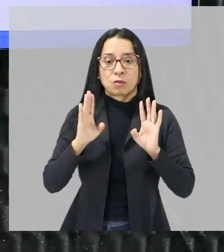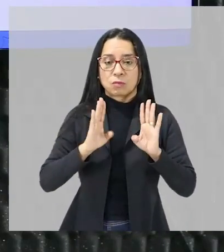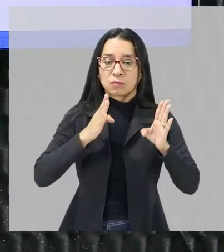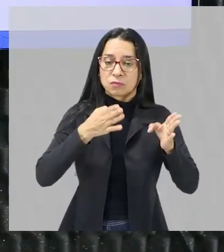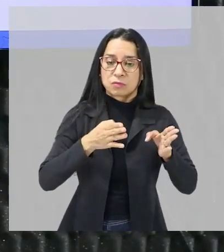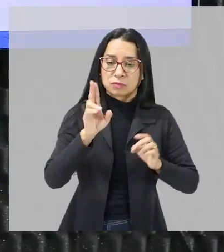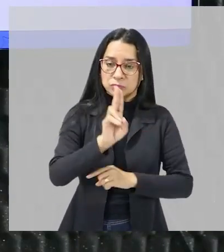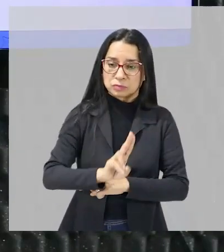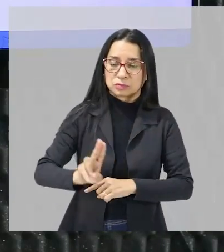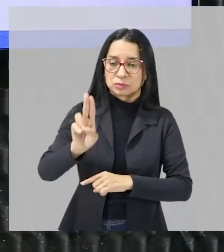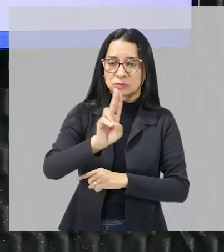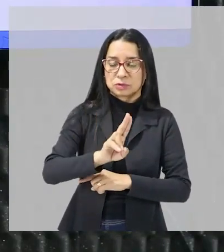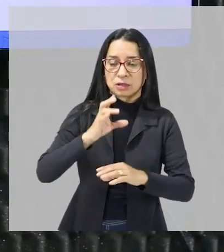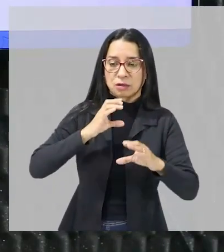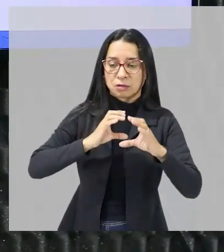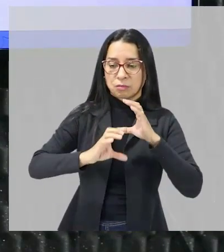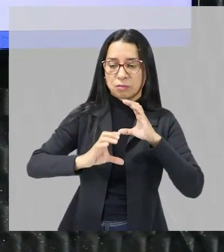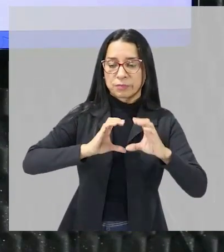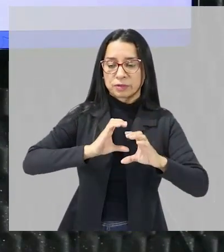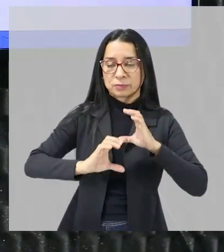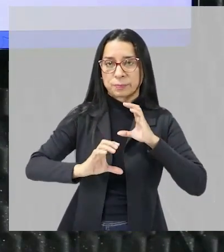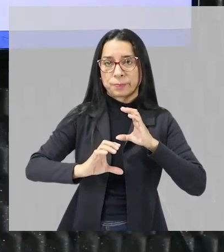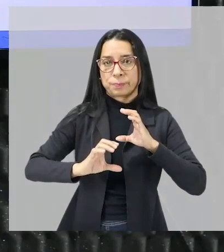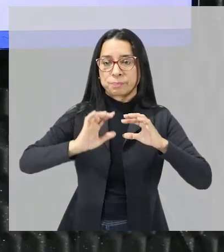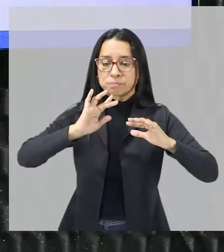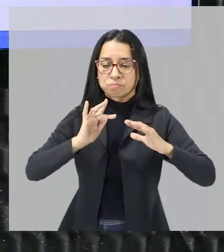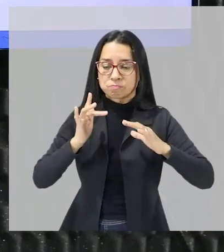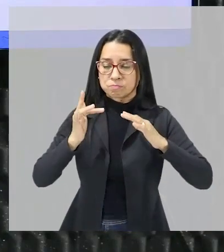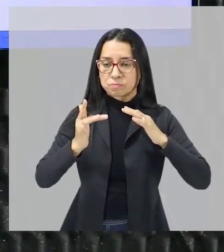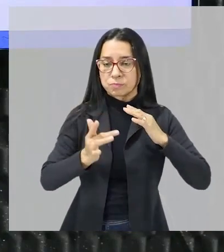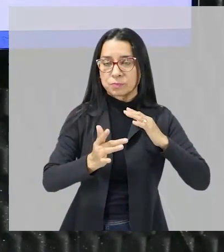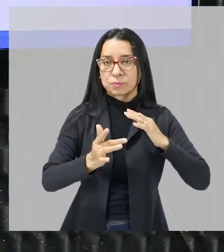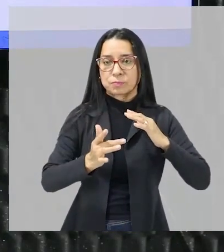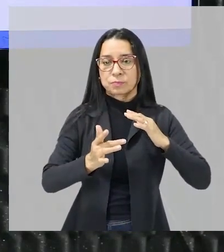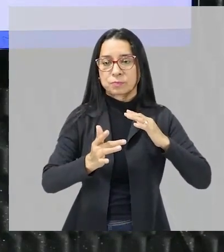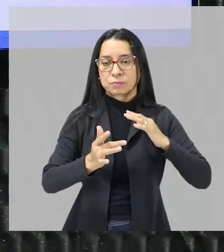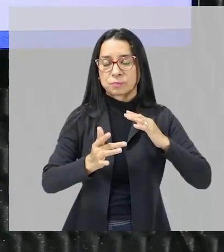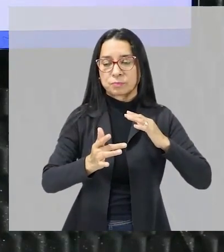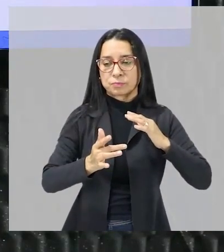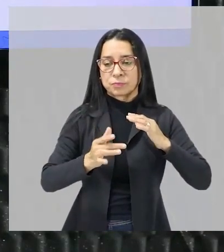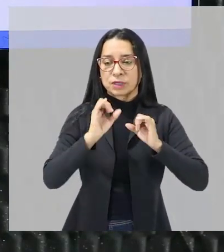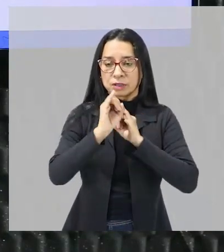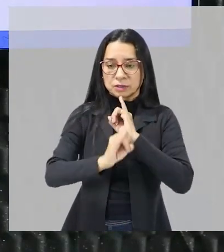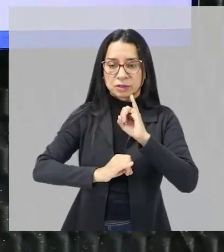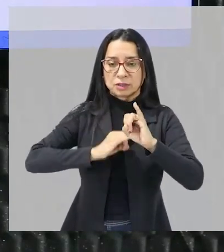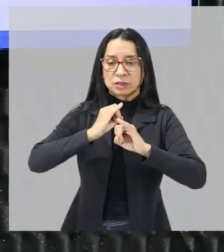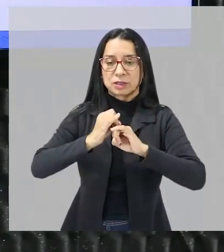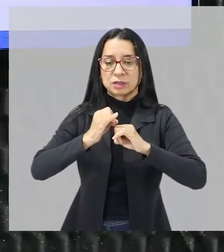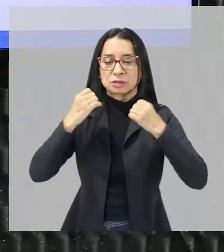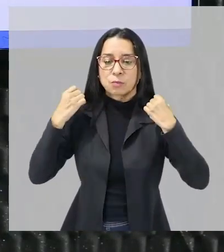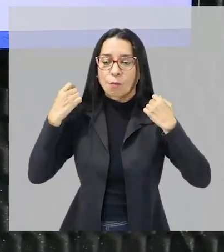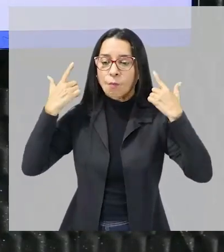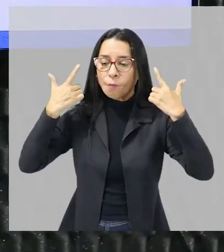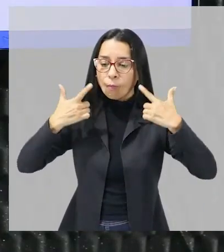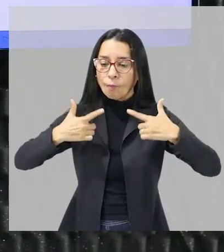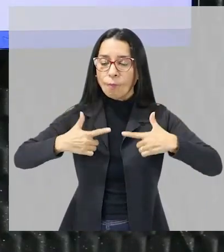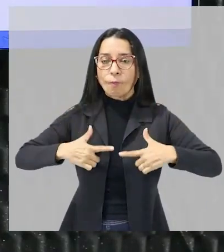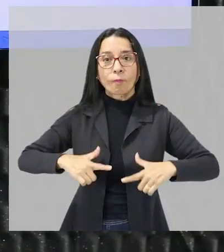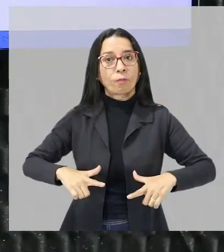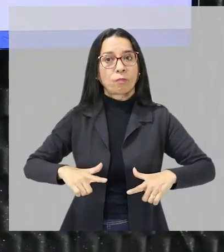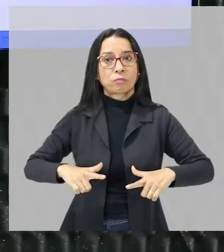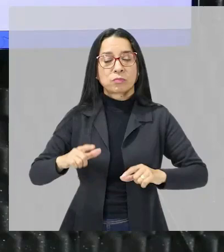de informação. Então, a internet, a priori, é neutra. Vai depender de como e de quem utiliza, com